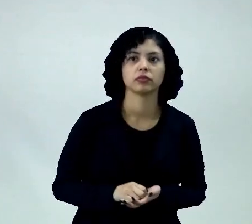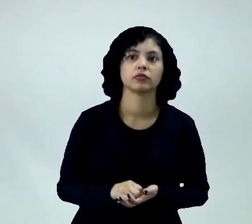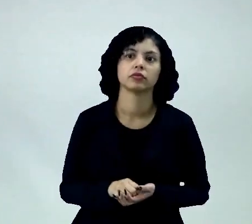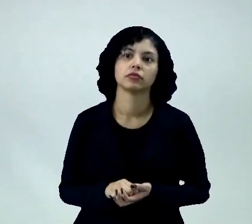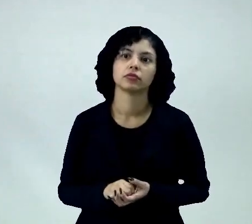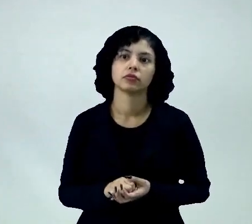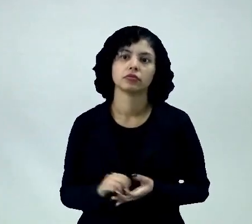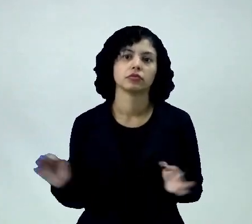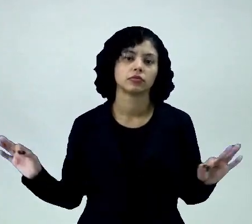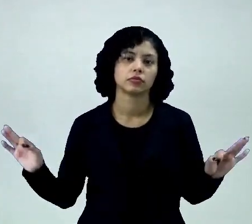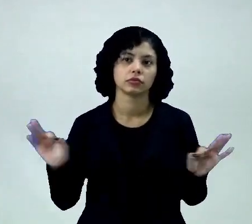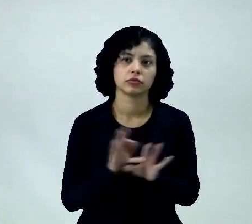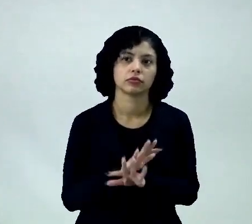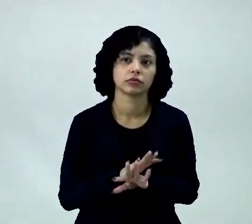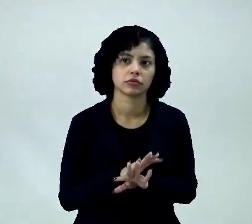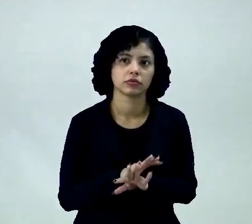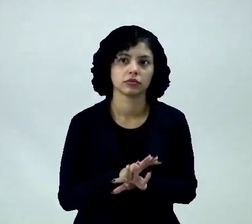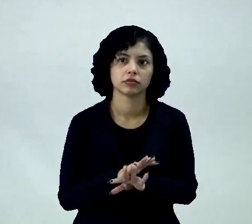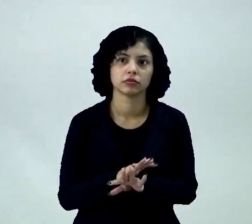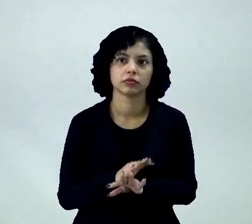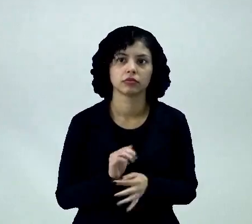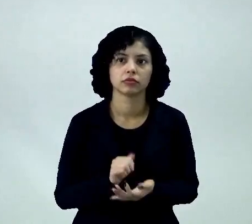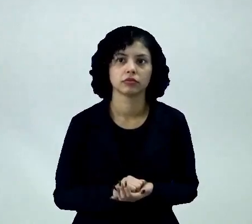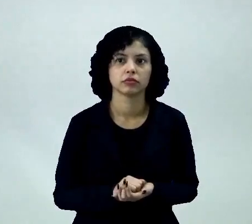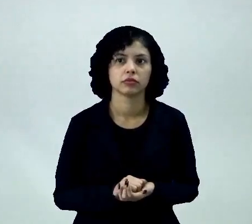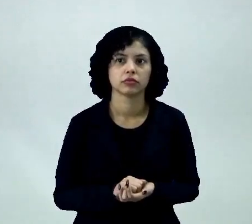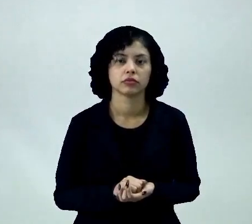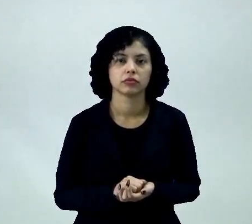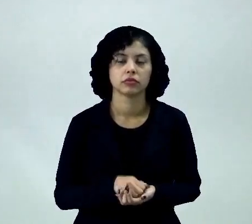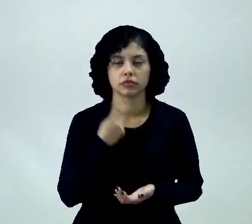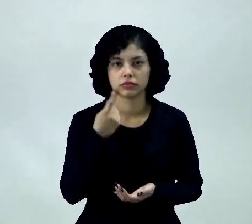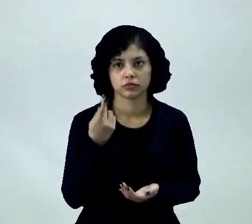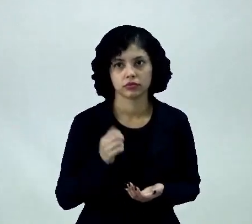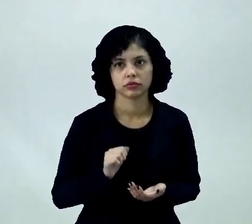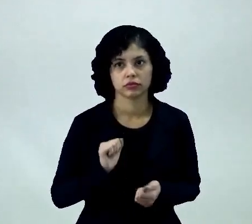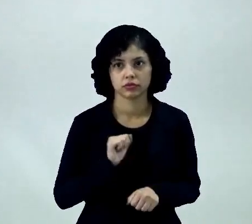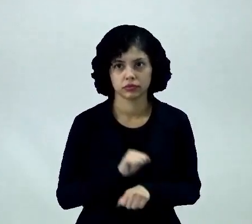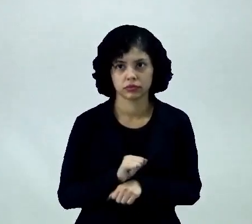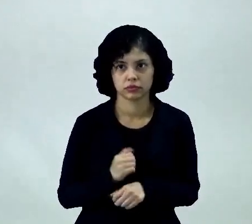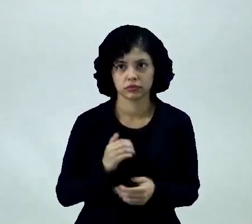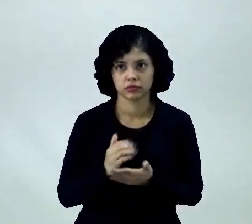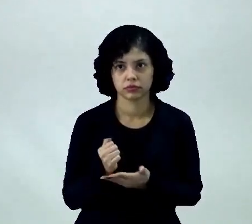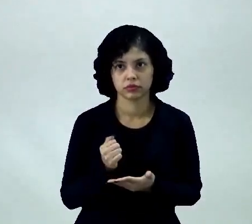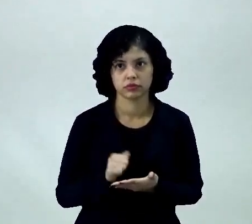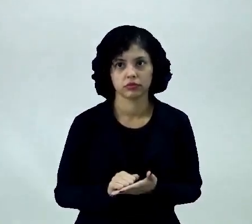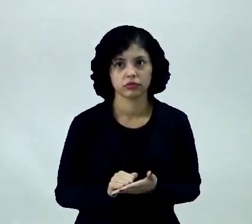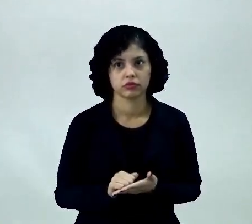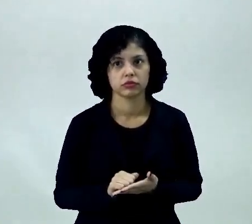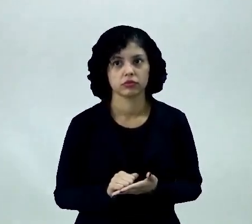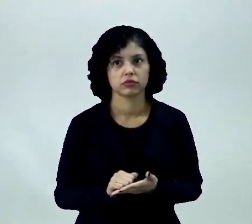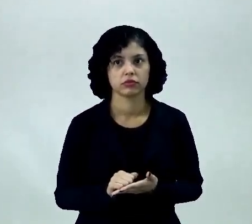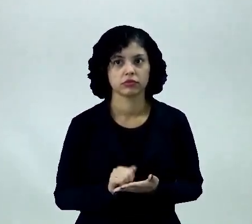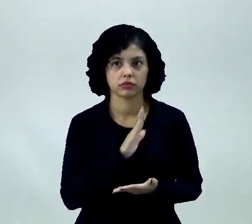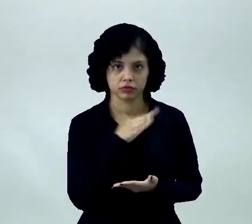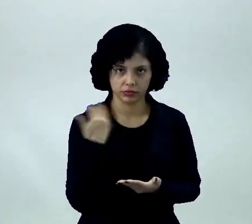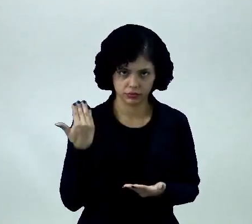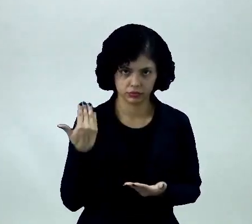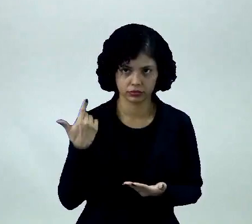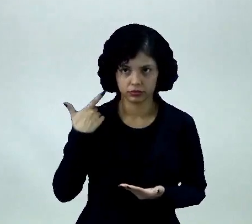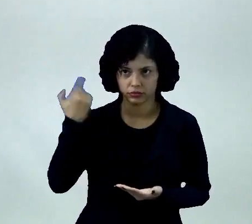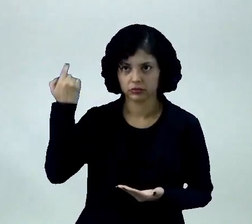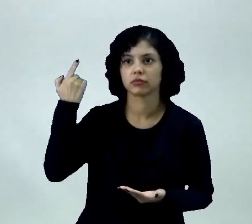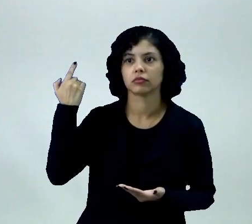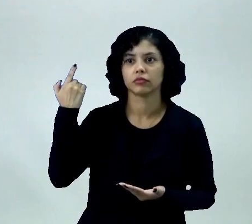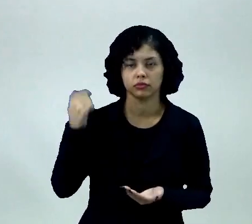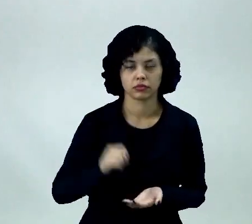né, ele acaba, né, a versão oficial da história conta, né, que para não ser capturado, ele se mata, né,